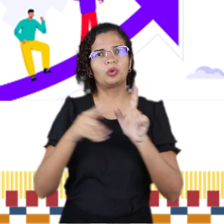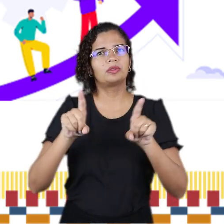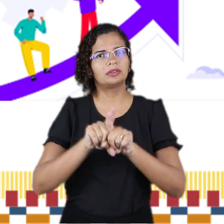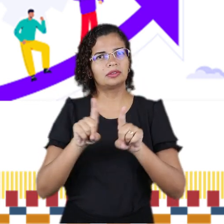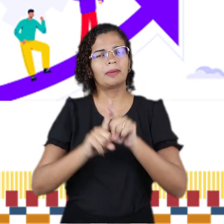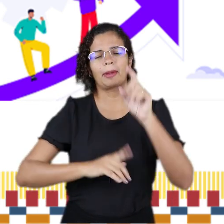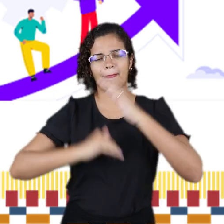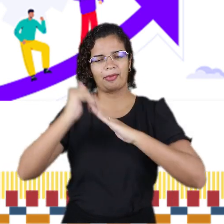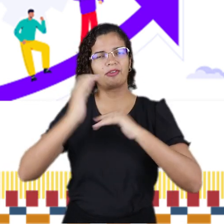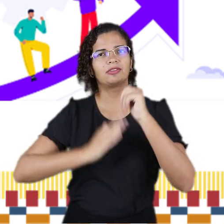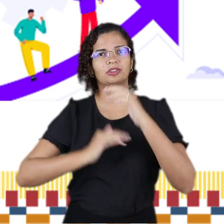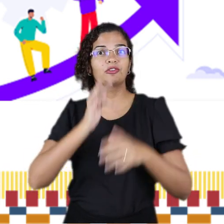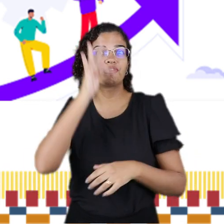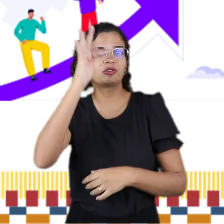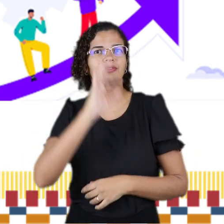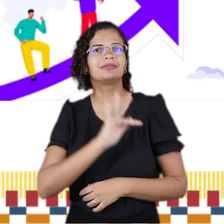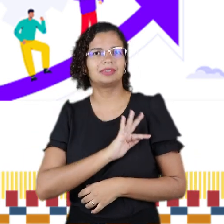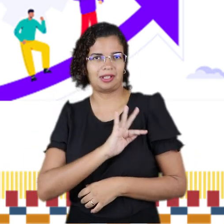técnica, né?